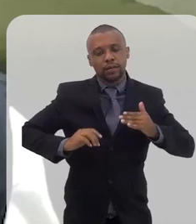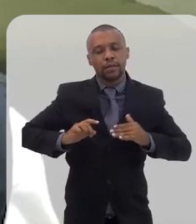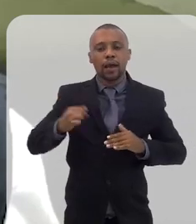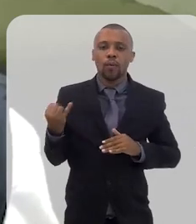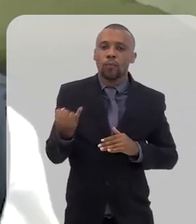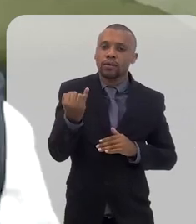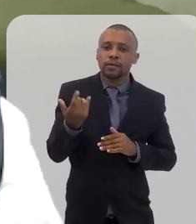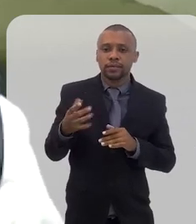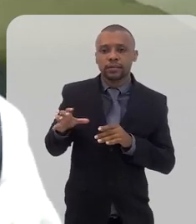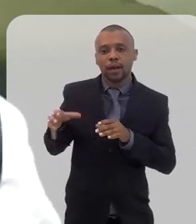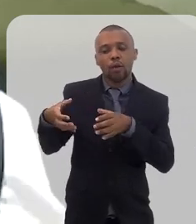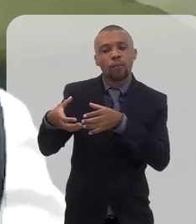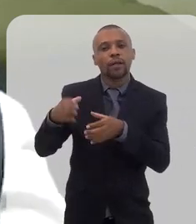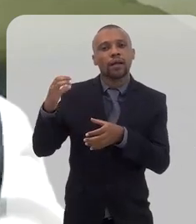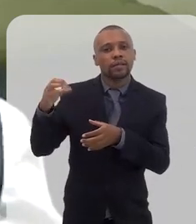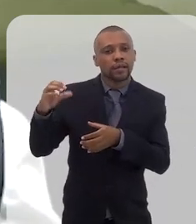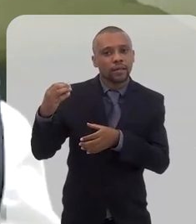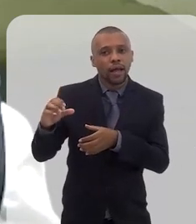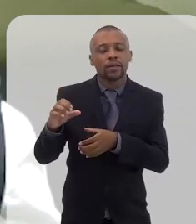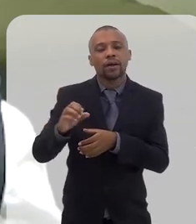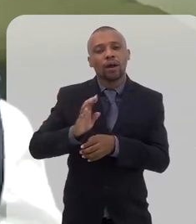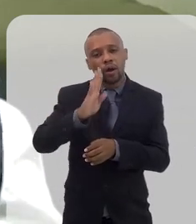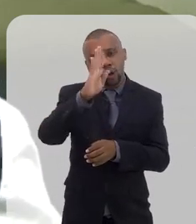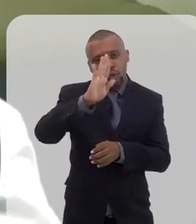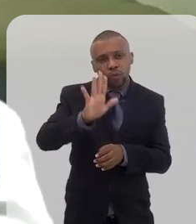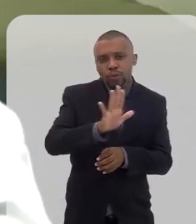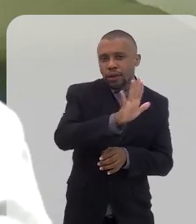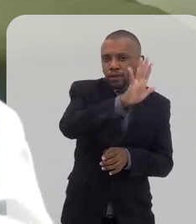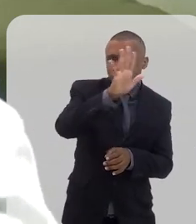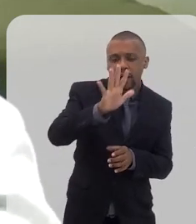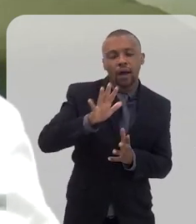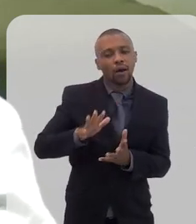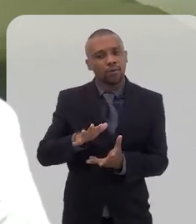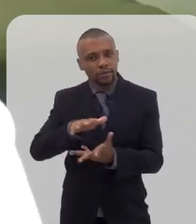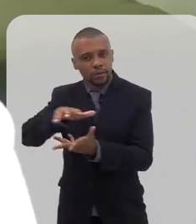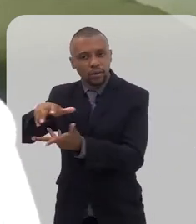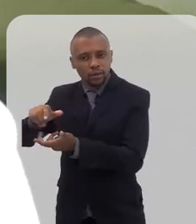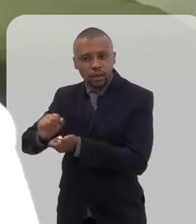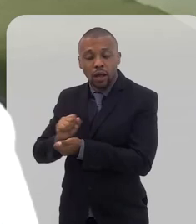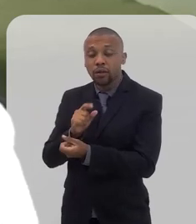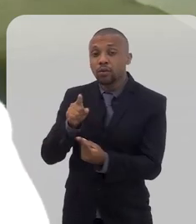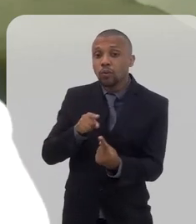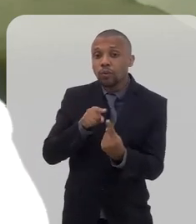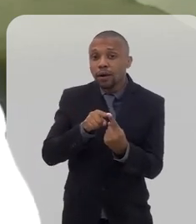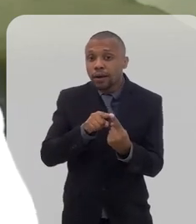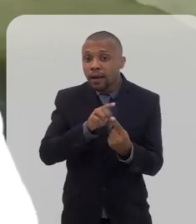comunidade científica, não só nacional, mas também internacional. Então,